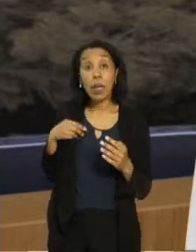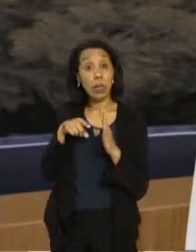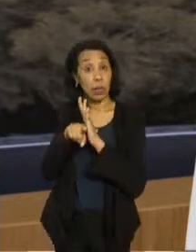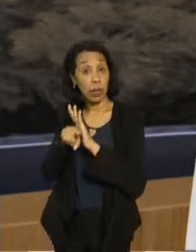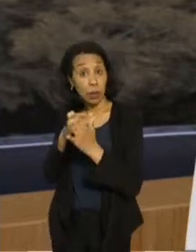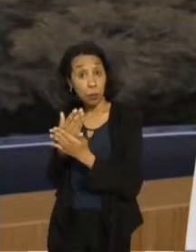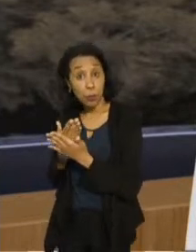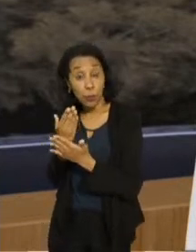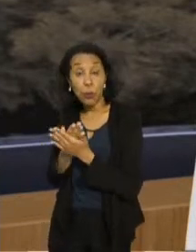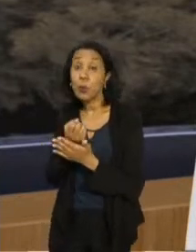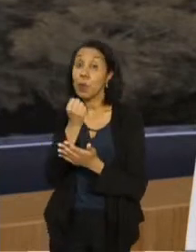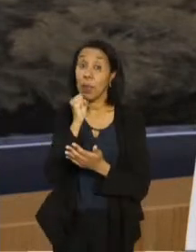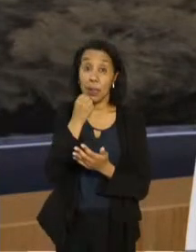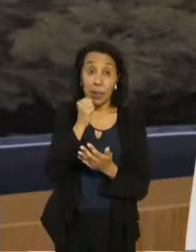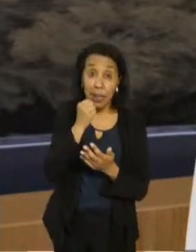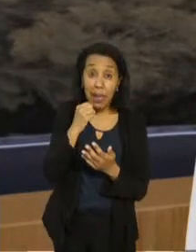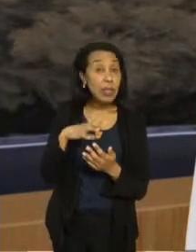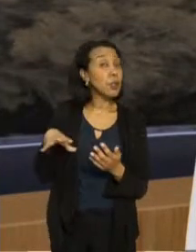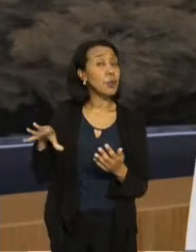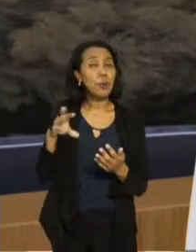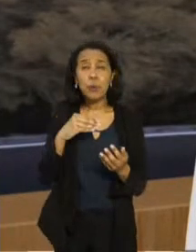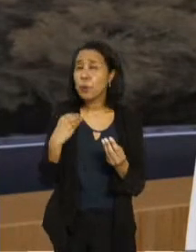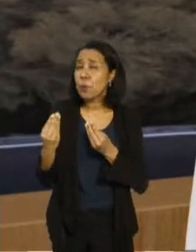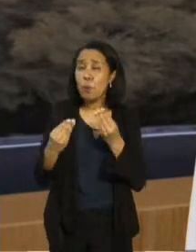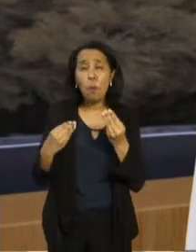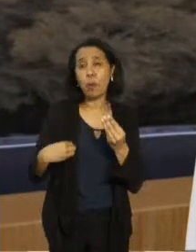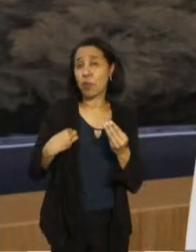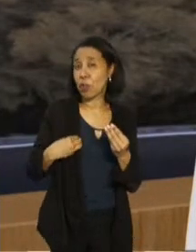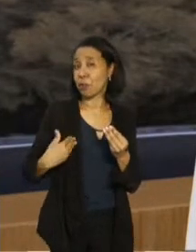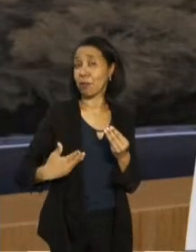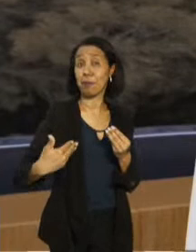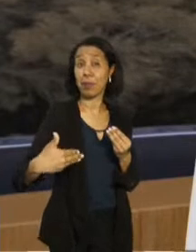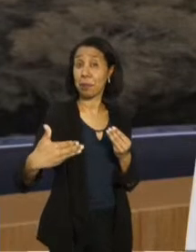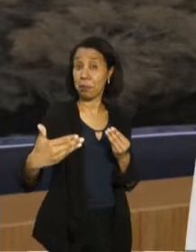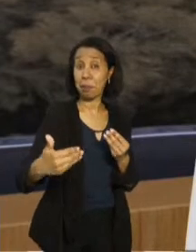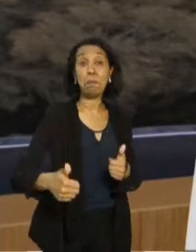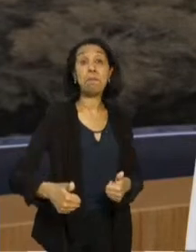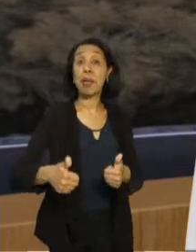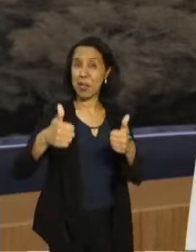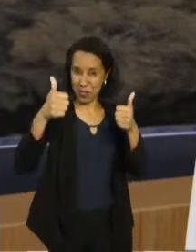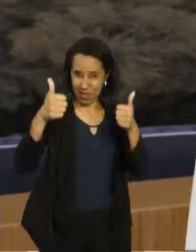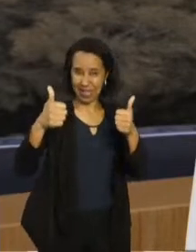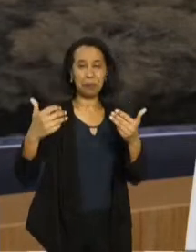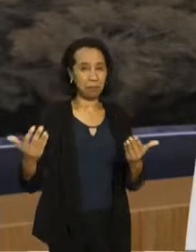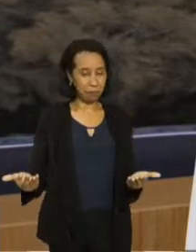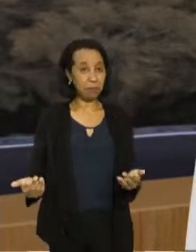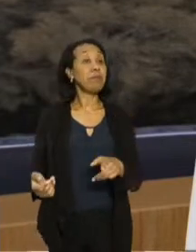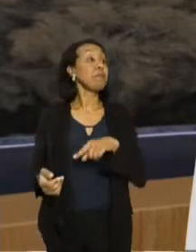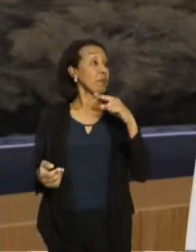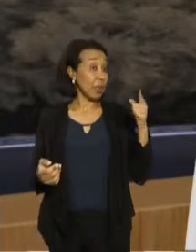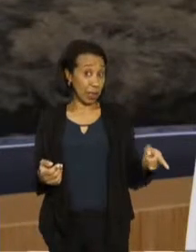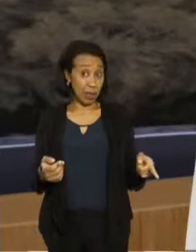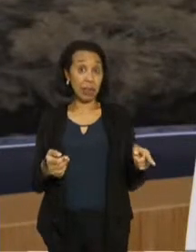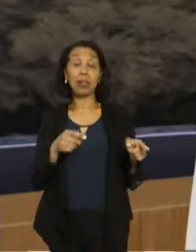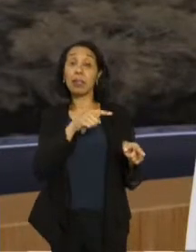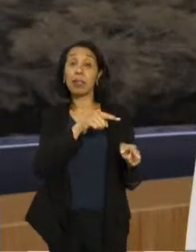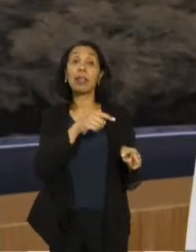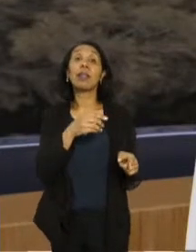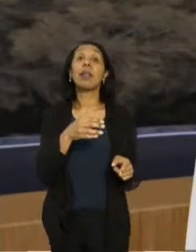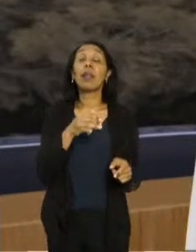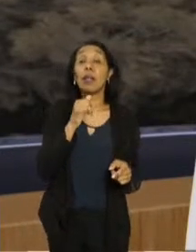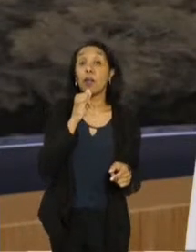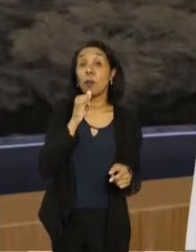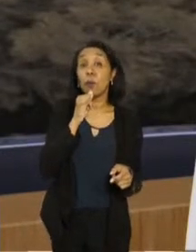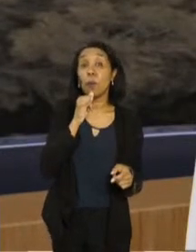ciência, de como a gente vai viver mais e melhor. E aí, do outro lado, tivemos aqui o exemplo